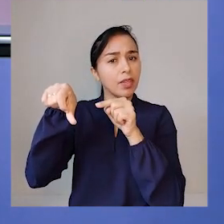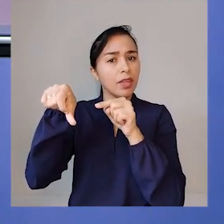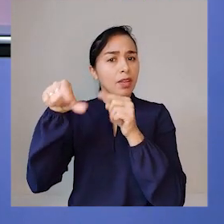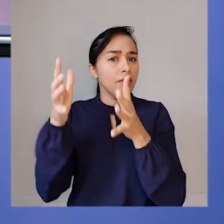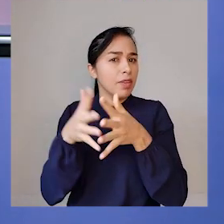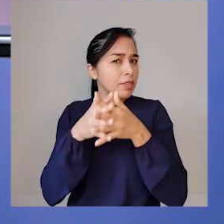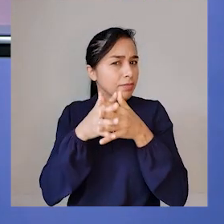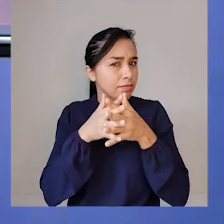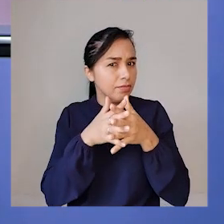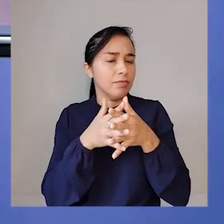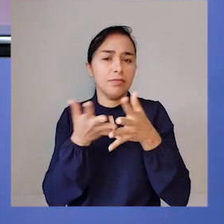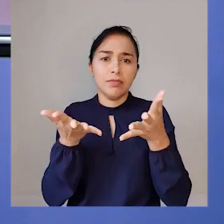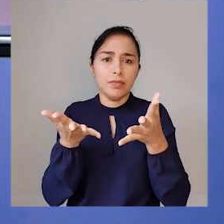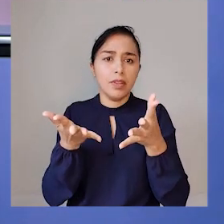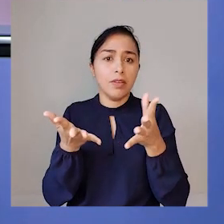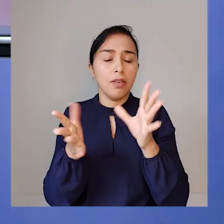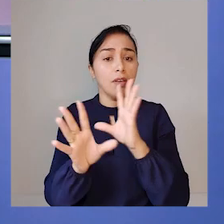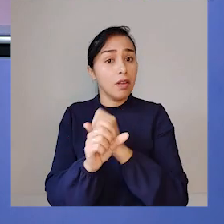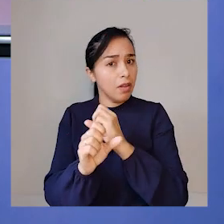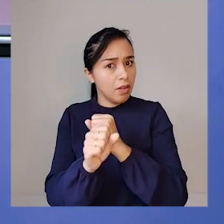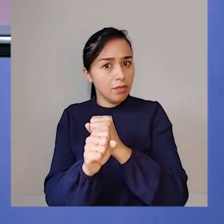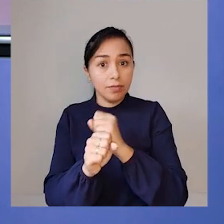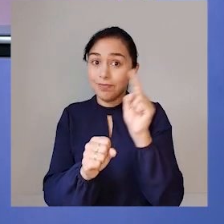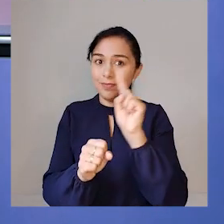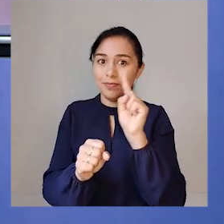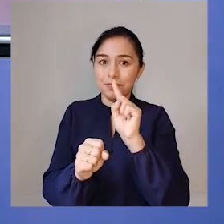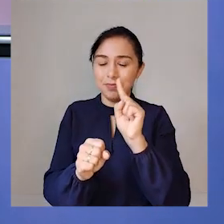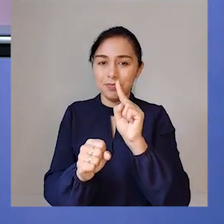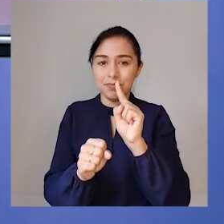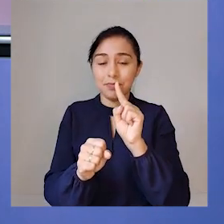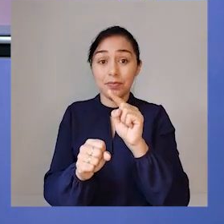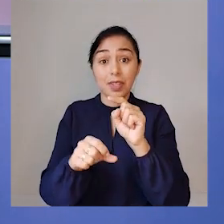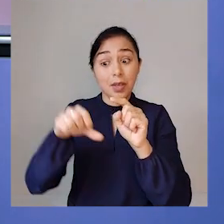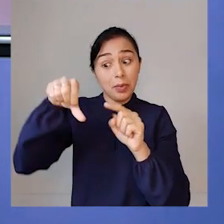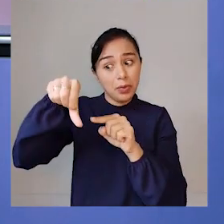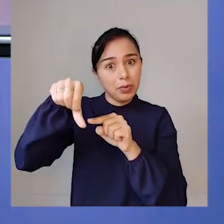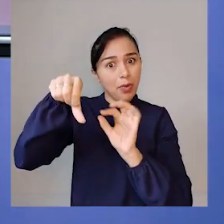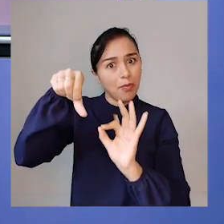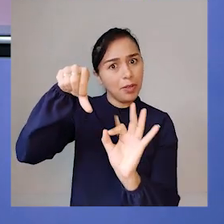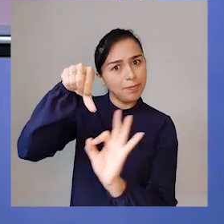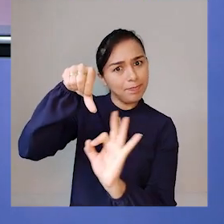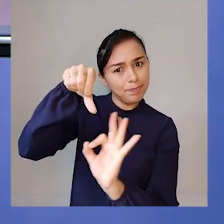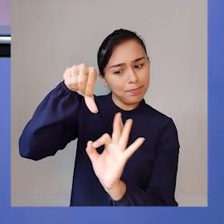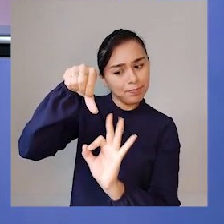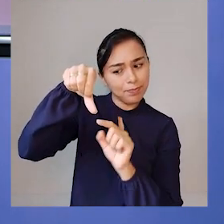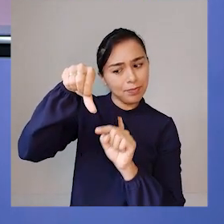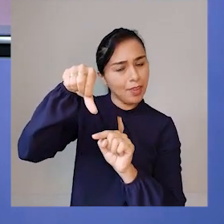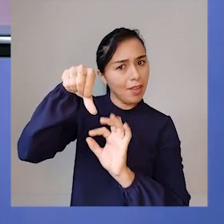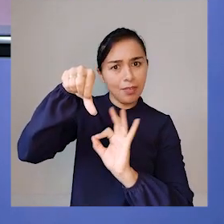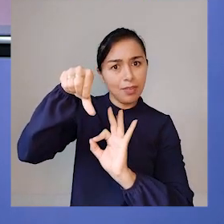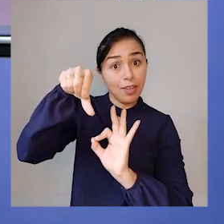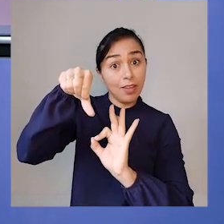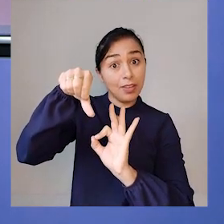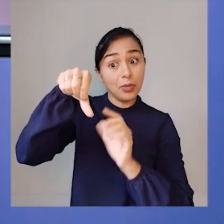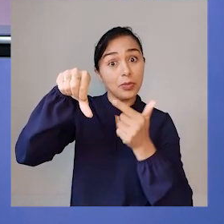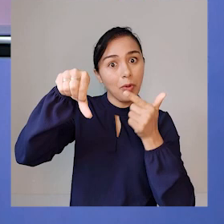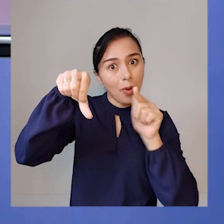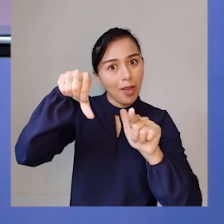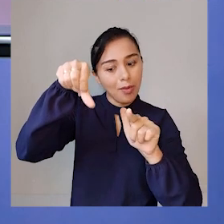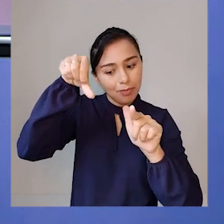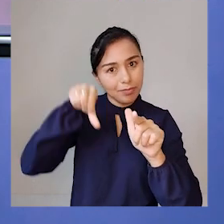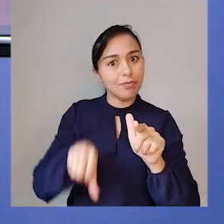de realizar o cálculo? Não, se ele não tem com quem somar, eu simplesmente coloco ele lá